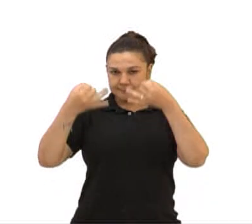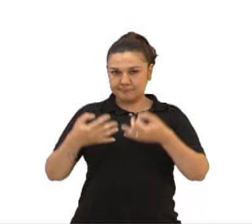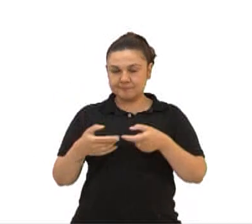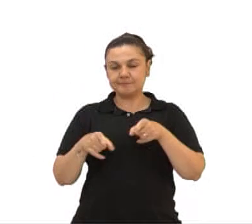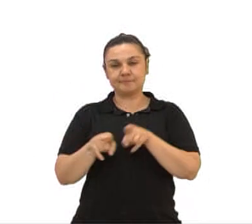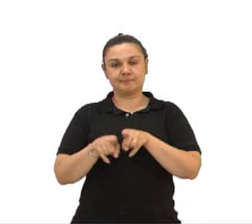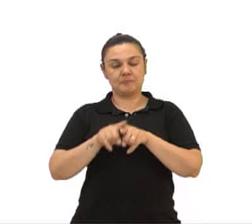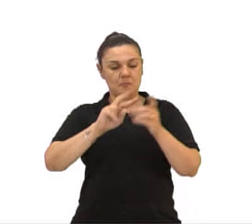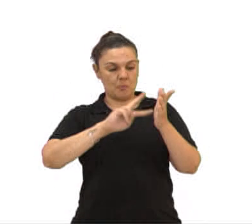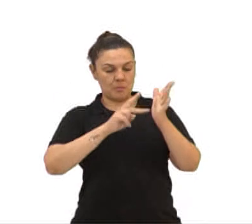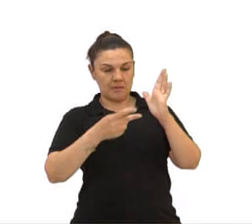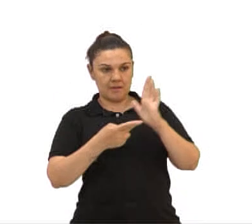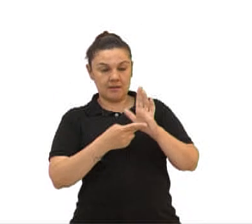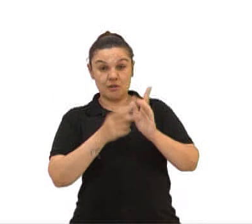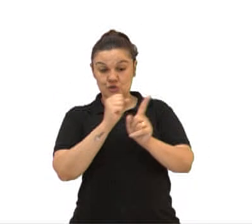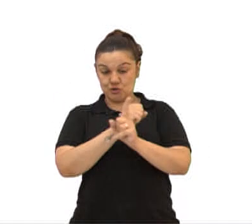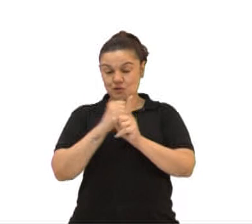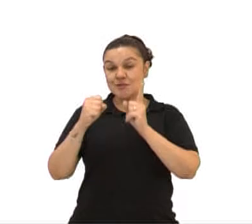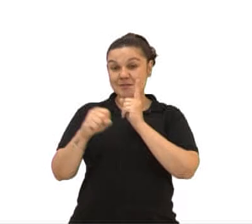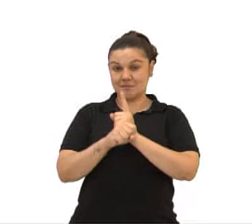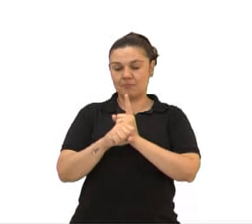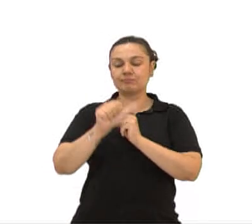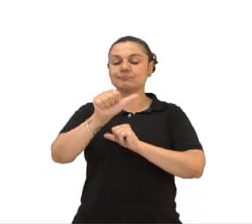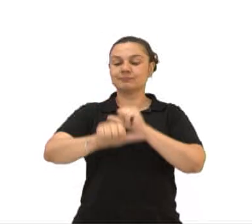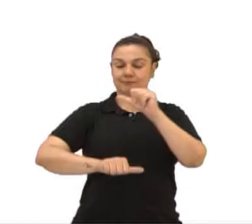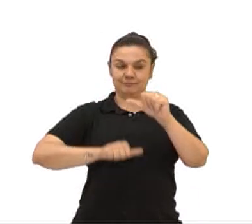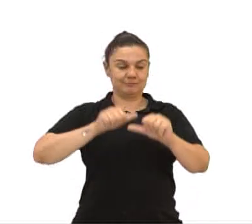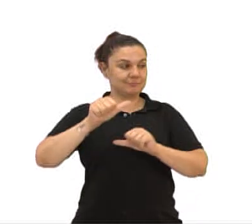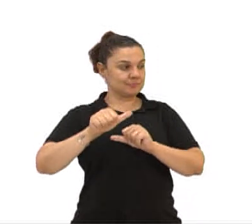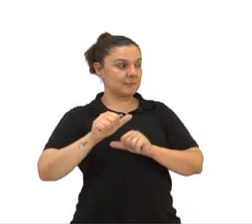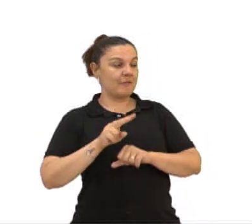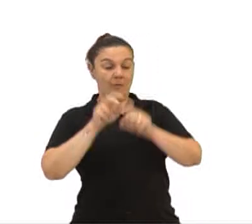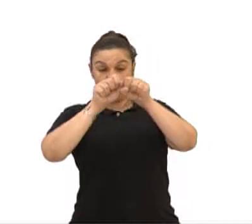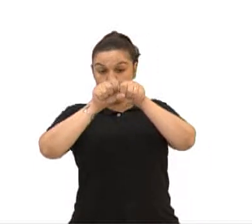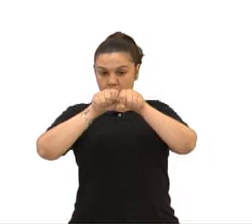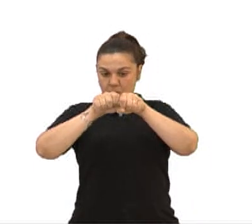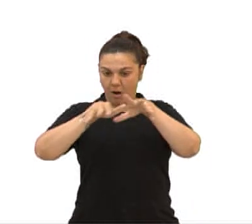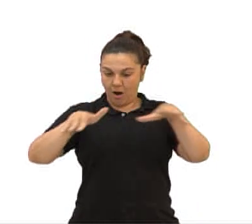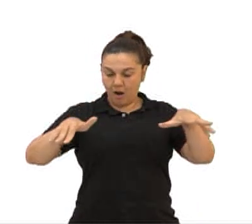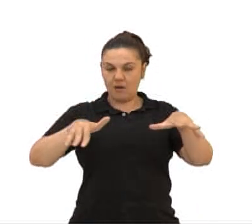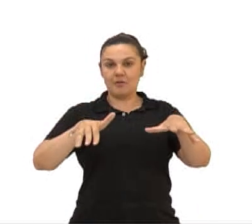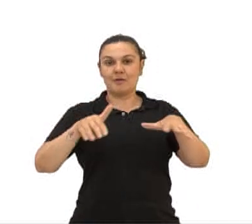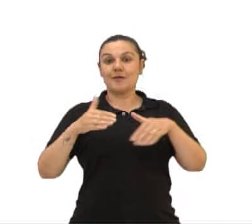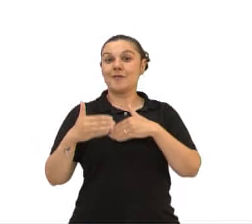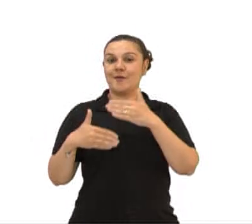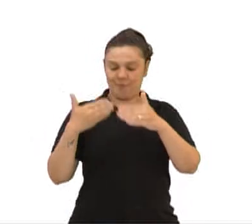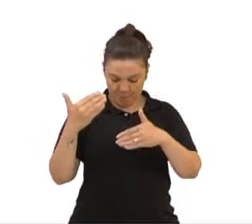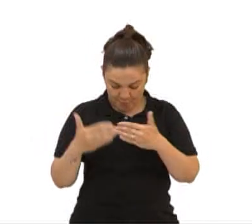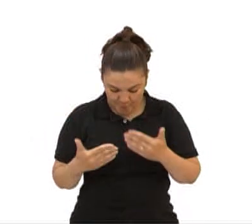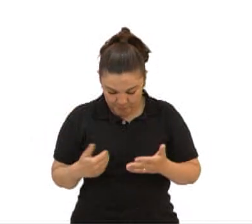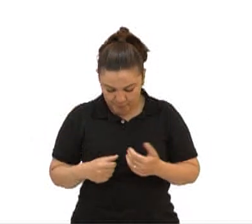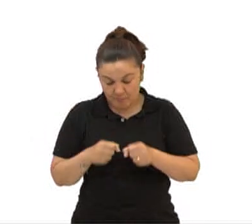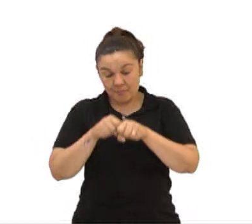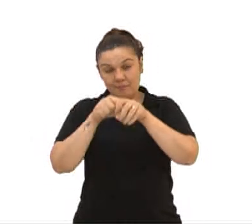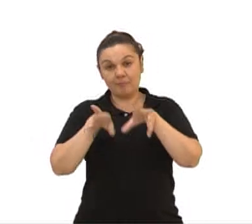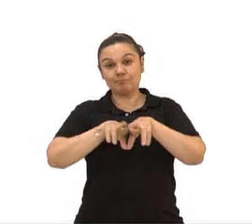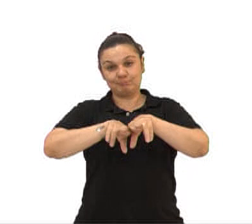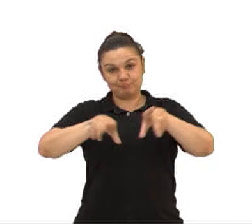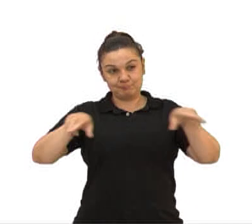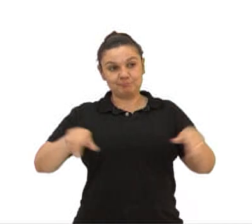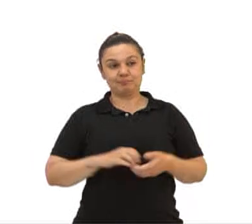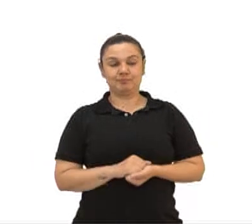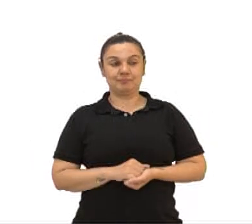ó, que o significado social ele vai se modificando, ele vai se ampliando conforme esse esporte vai se